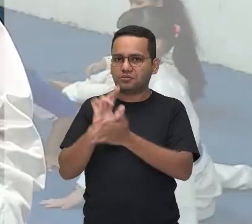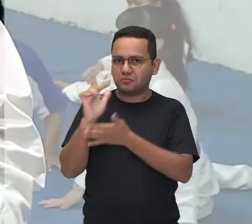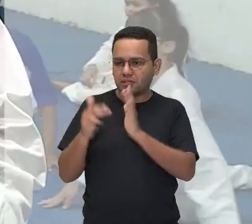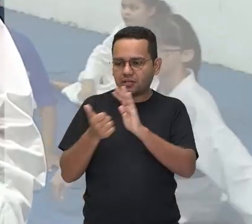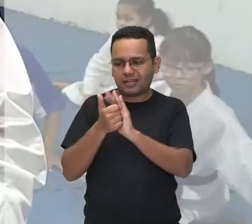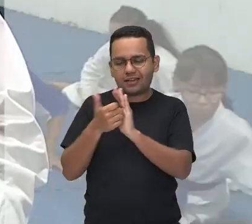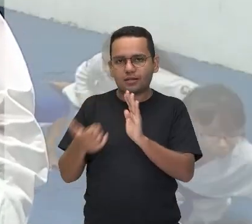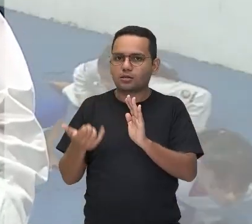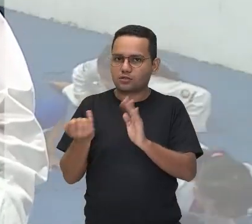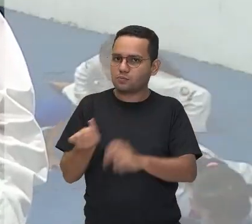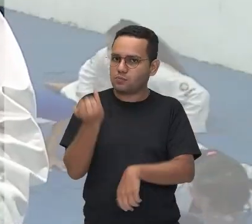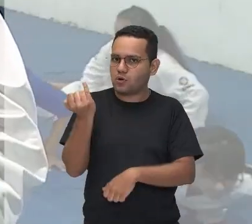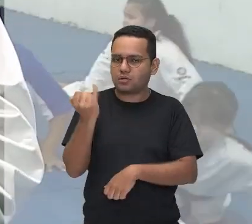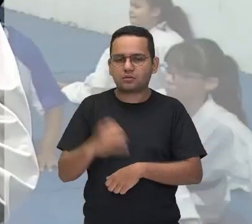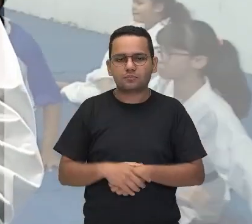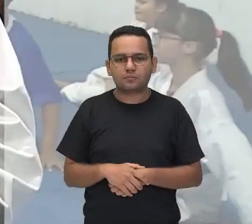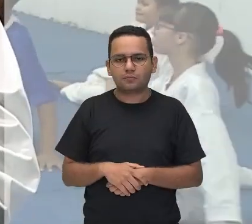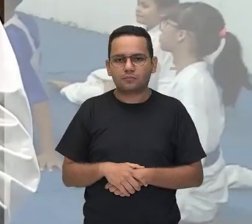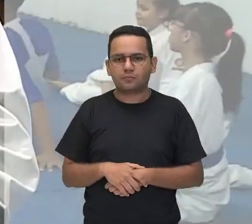que, levada